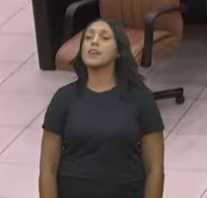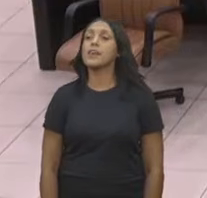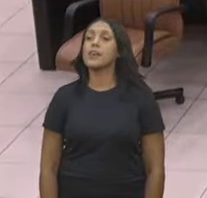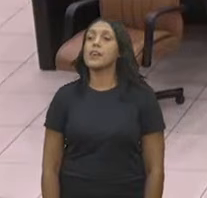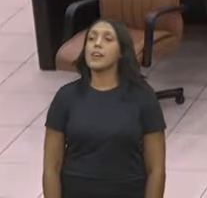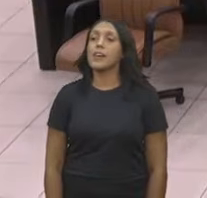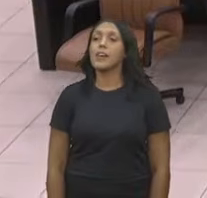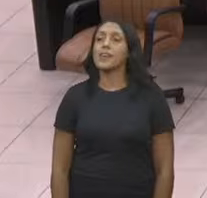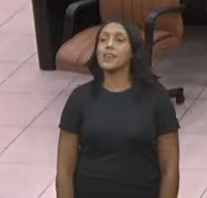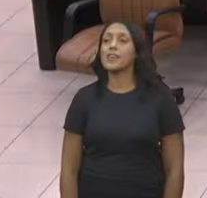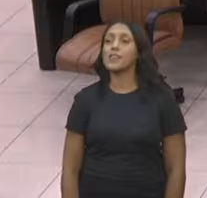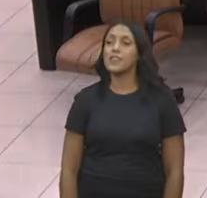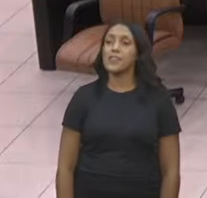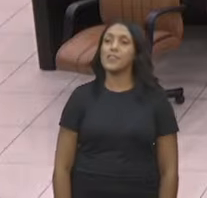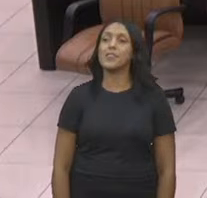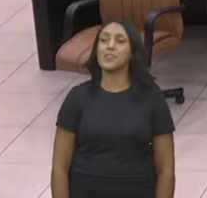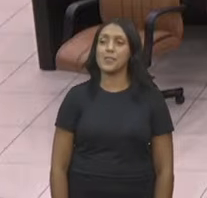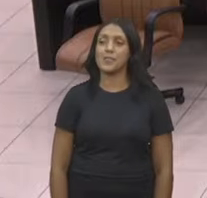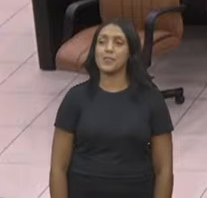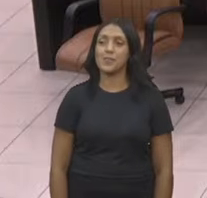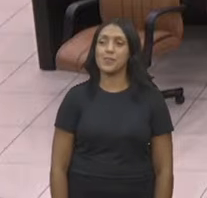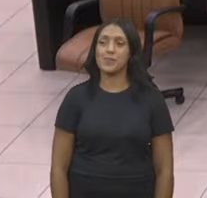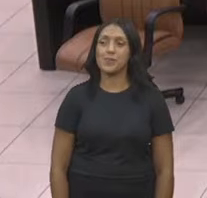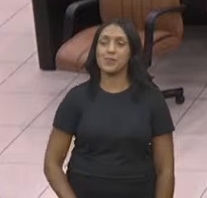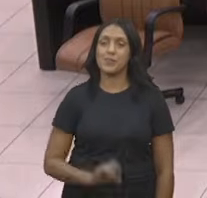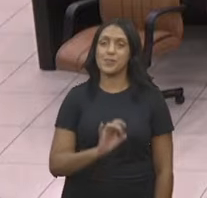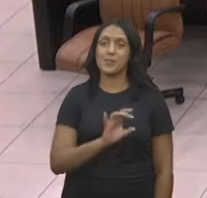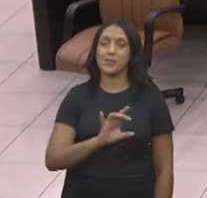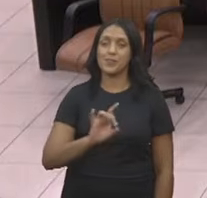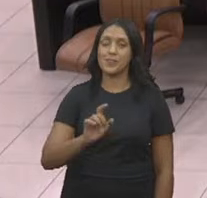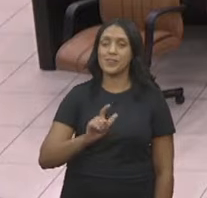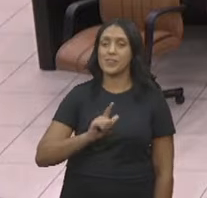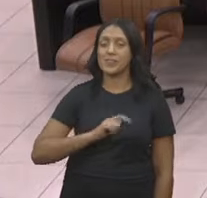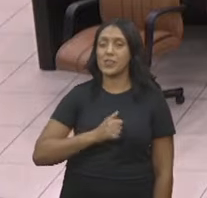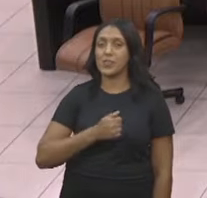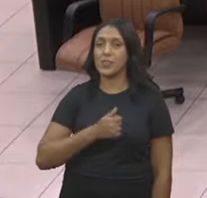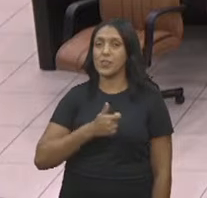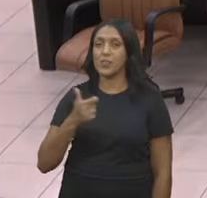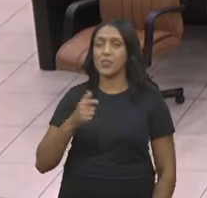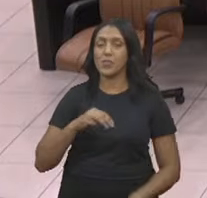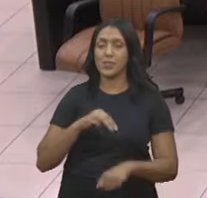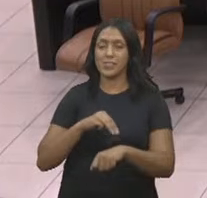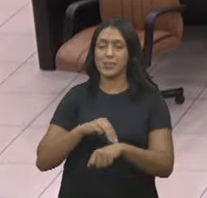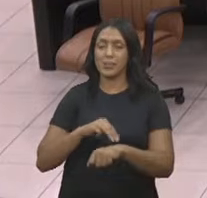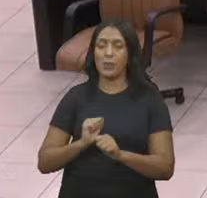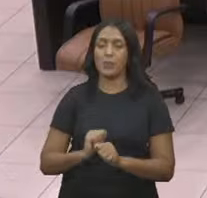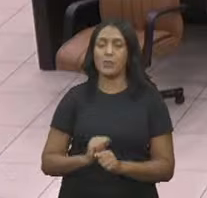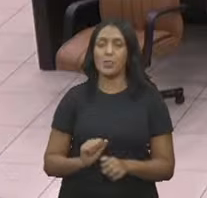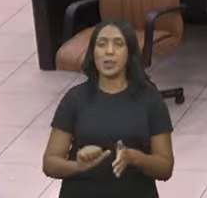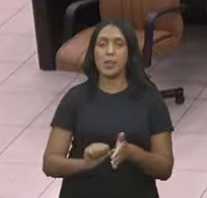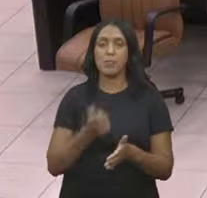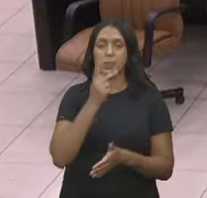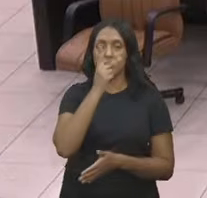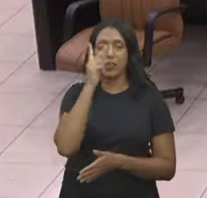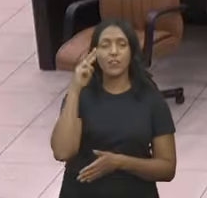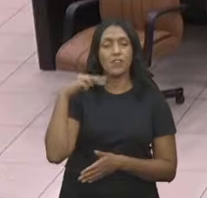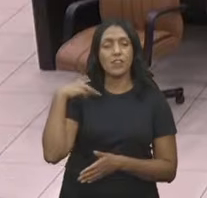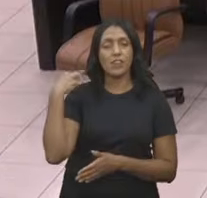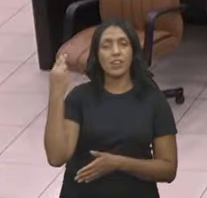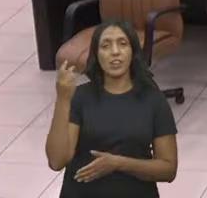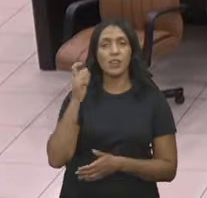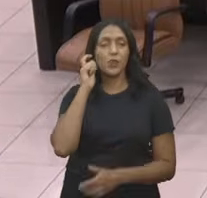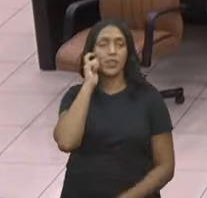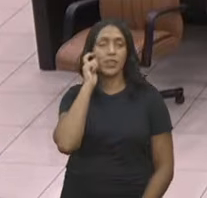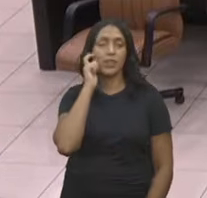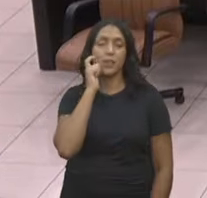Serão 12 minutos para cada orador. Primeiro inscrito para uso da tribuna para os temas livres é Gabriel